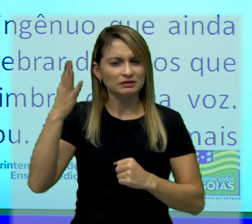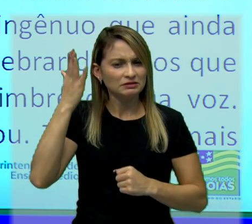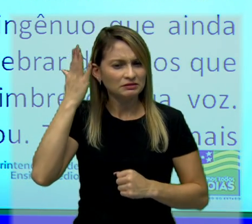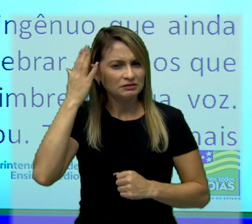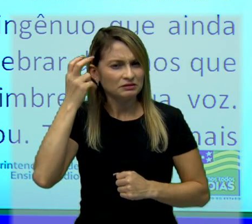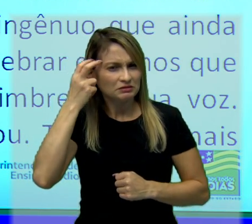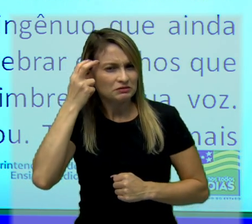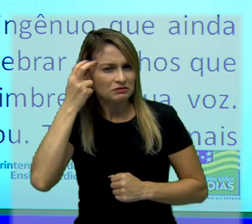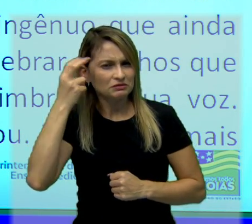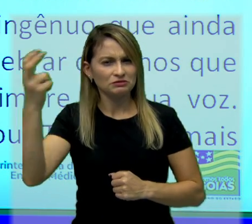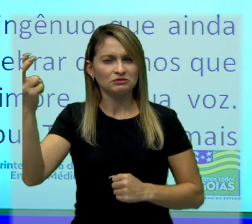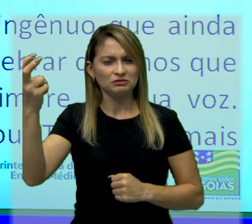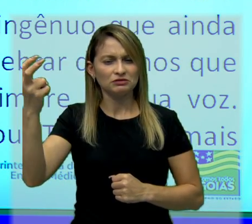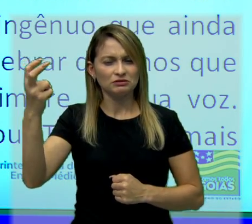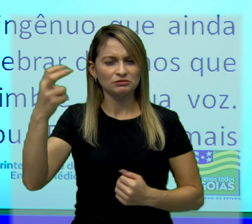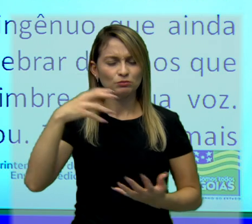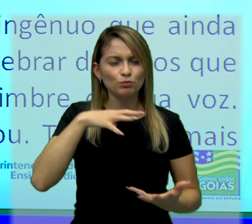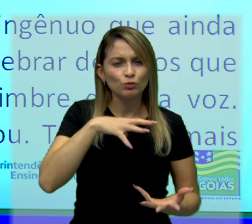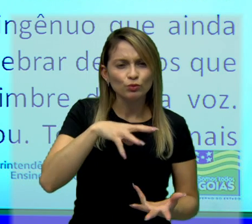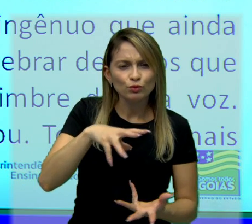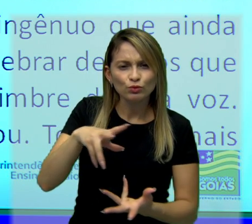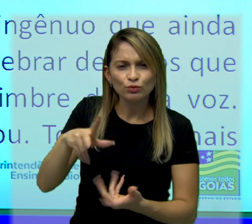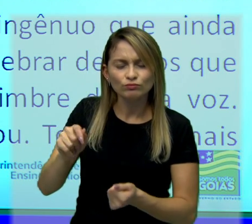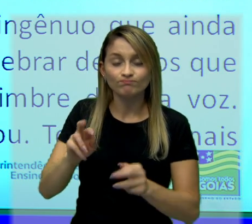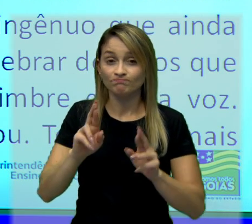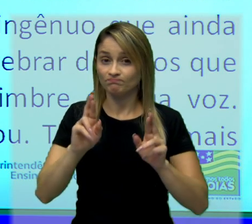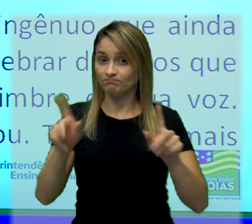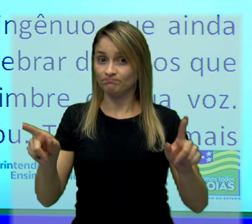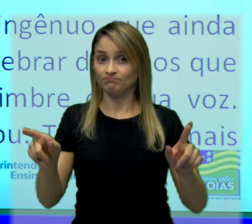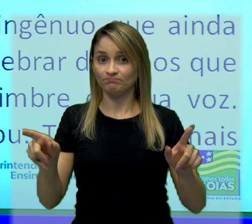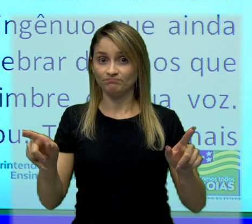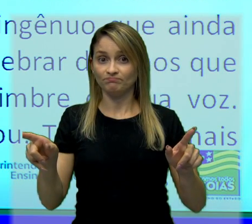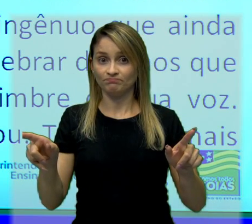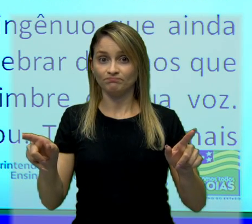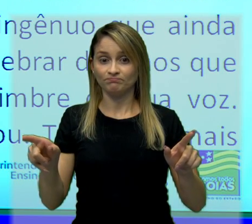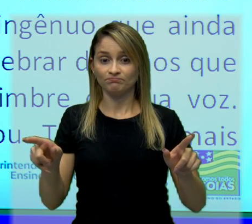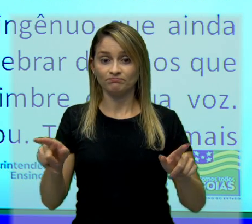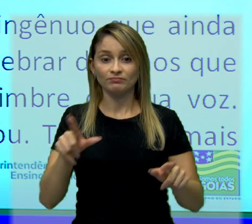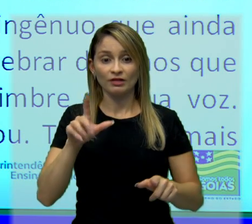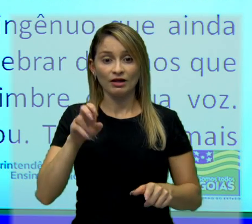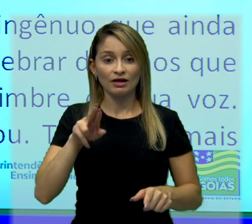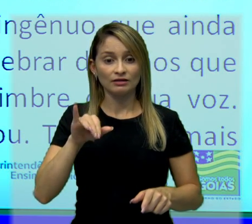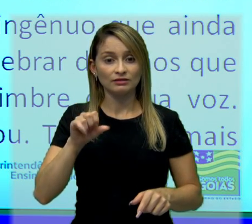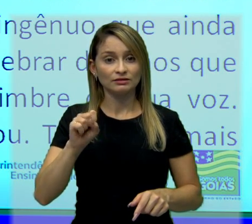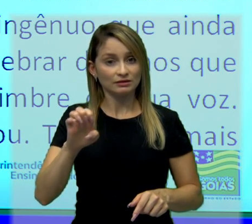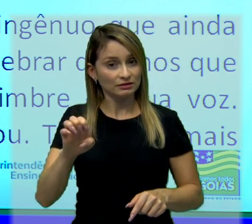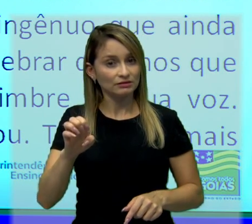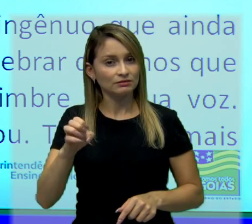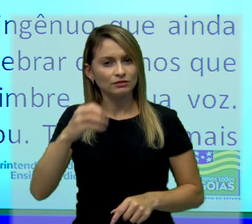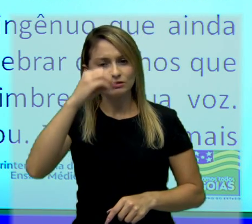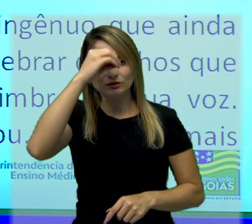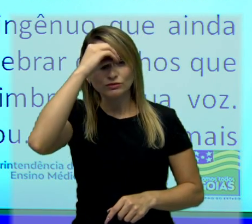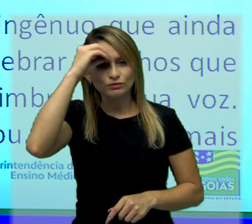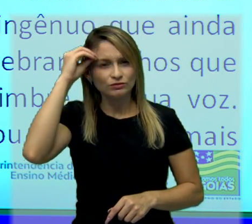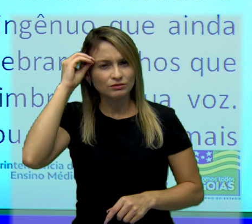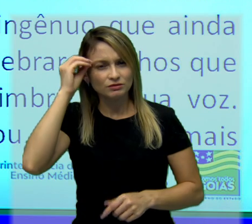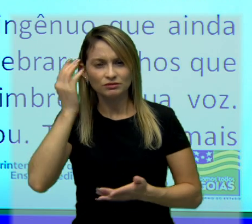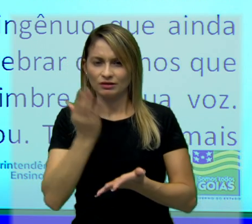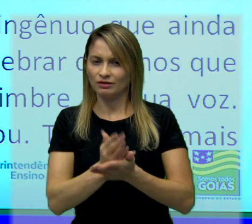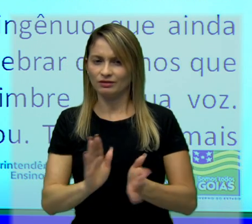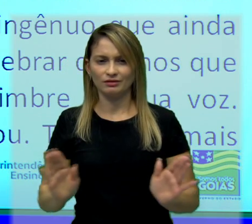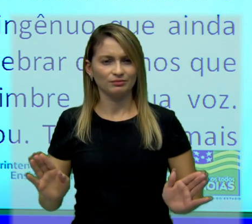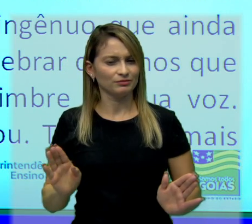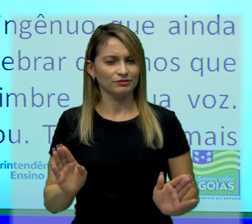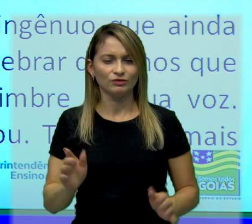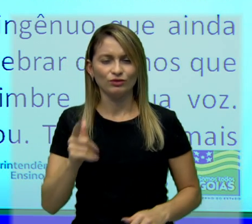mestres. Mestras. O mundo acabou de se desvendar. Lenisa perdeu o tom ingênuo que